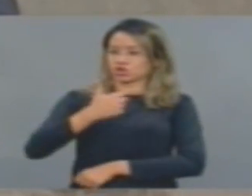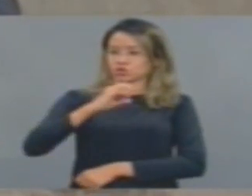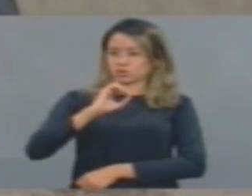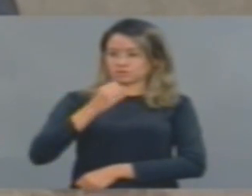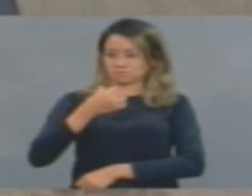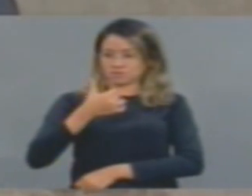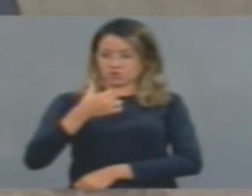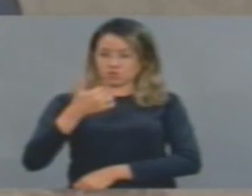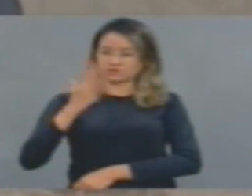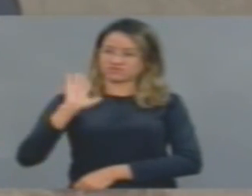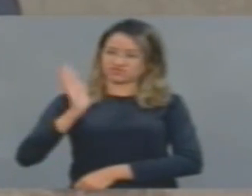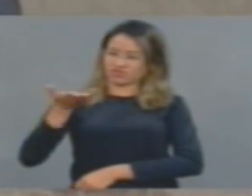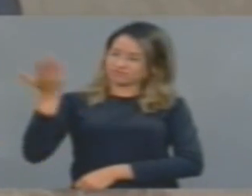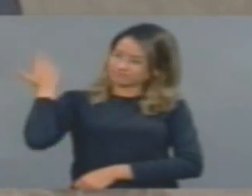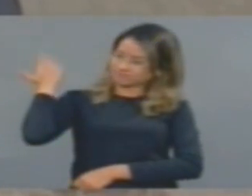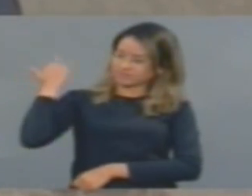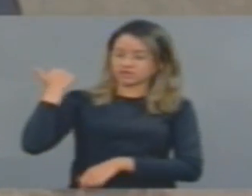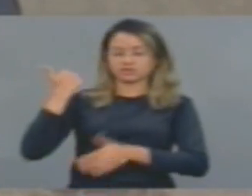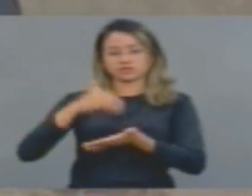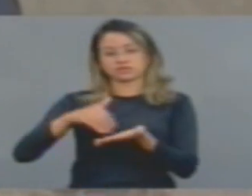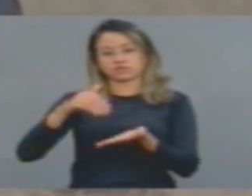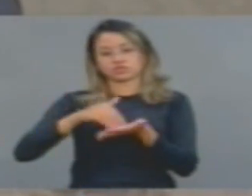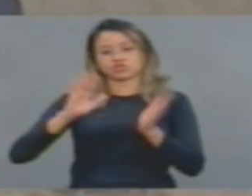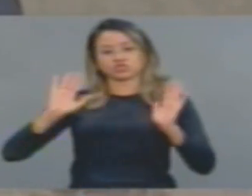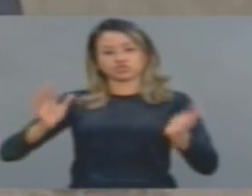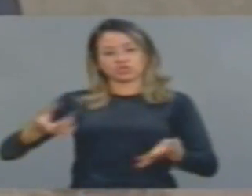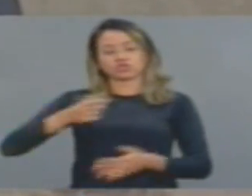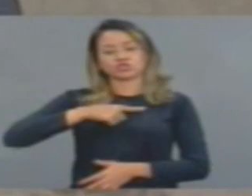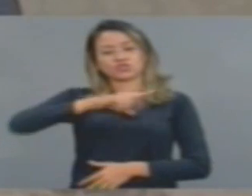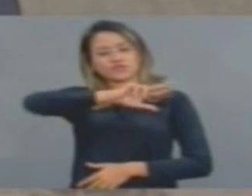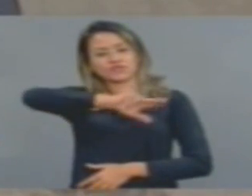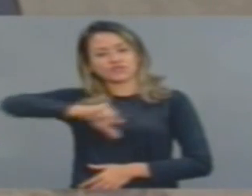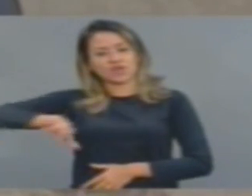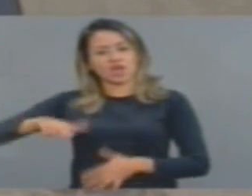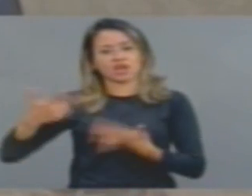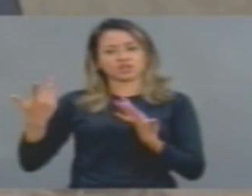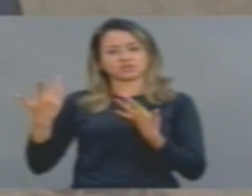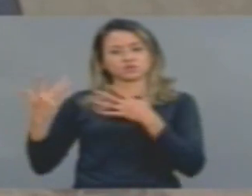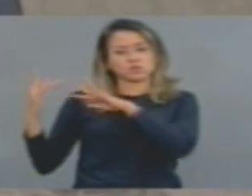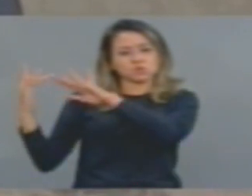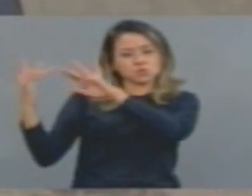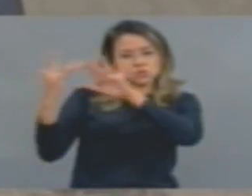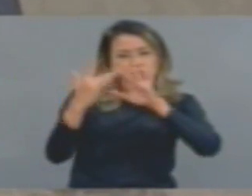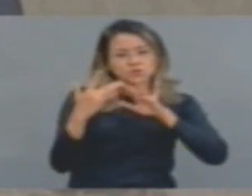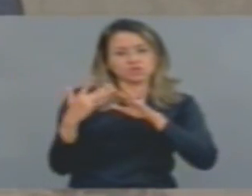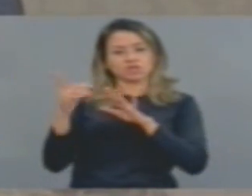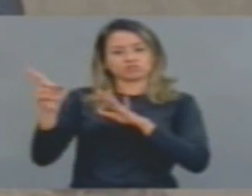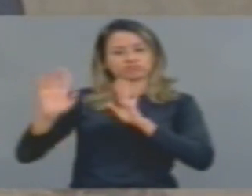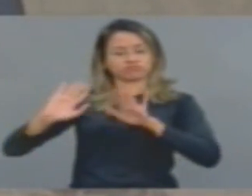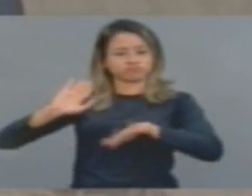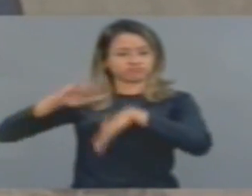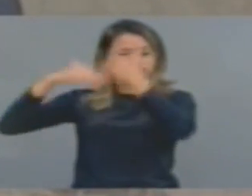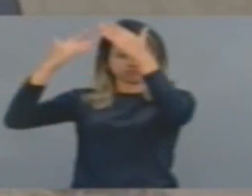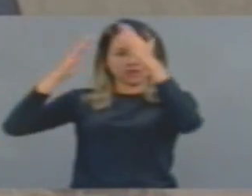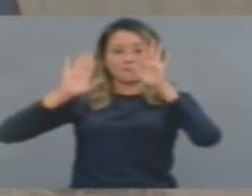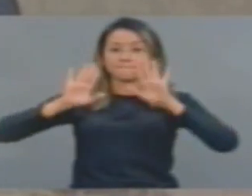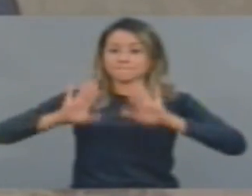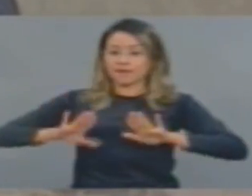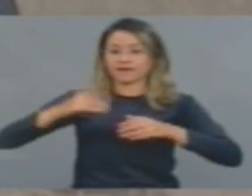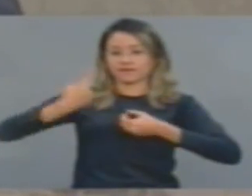já tínhamos diversos contatos e ele já tem avançado muito. Mas no interior do